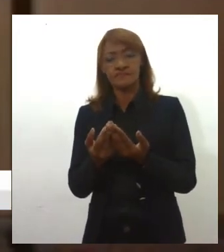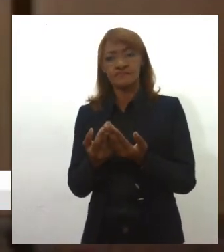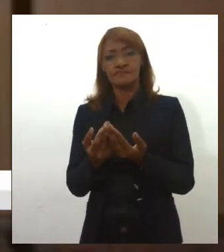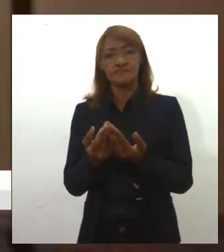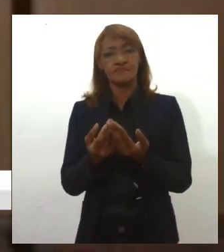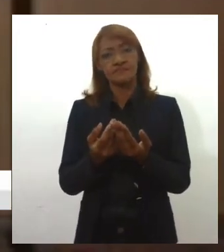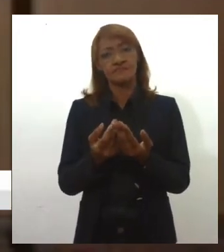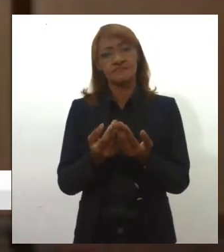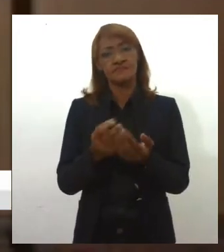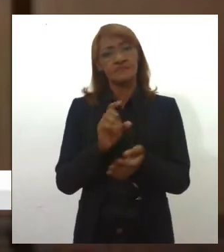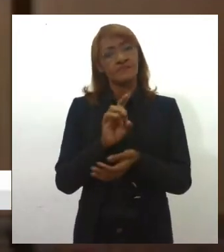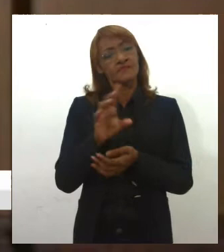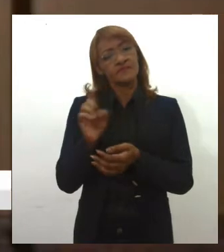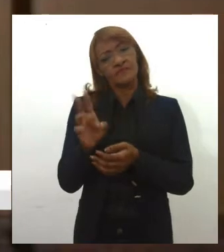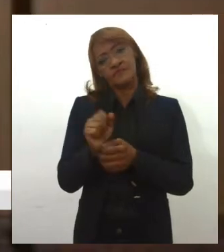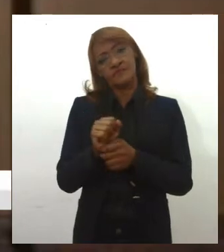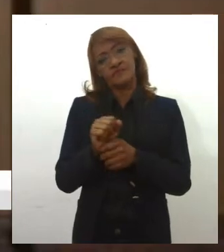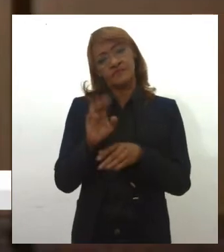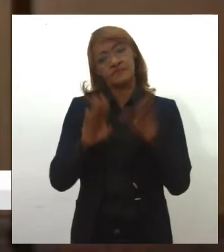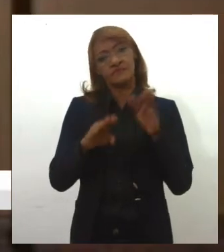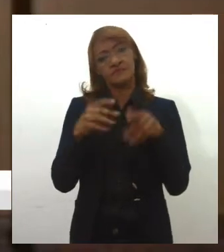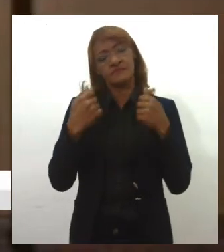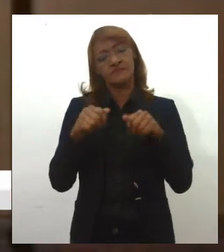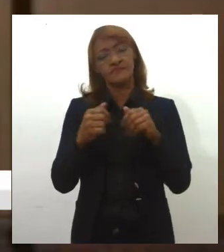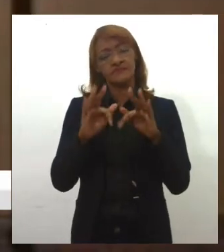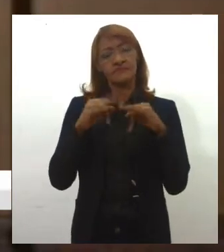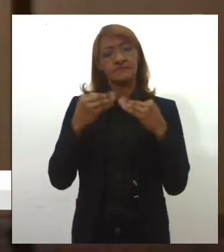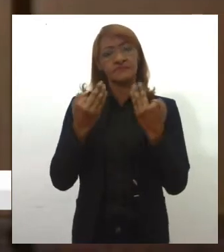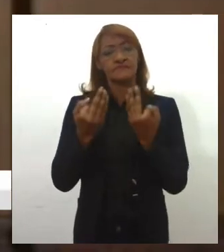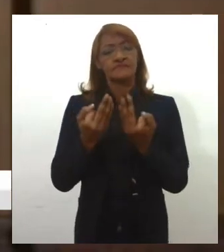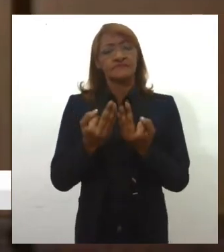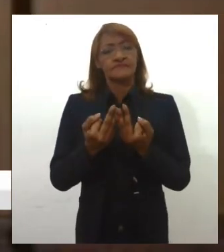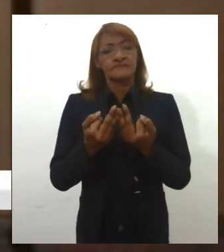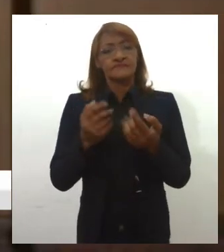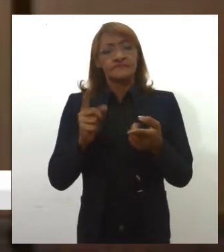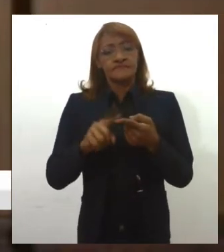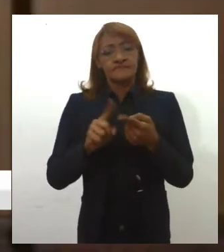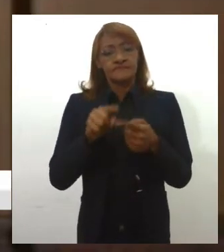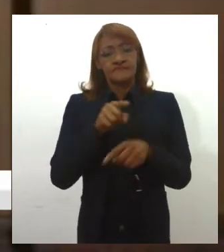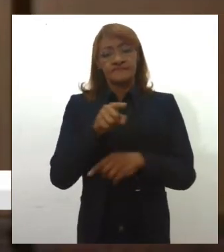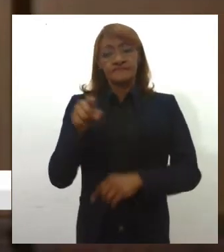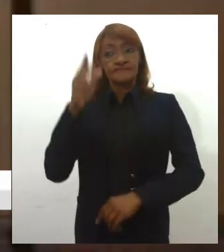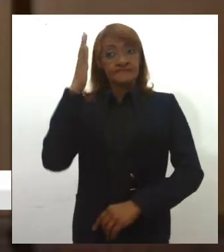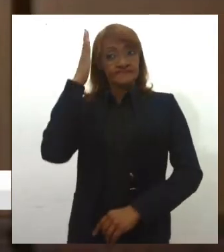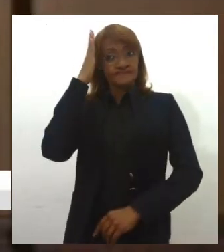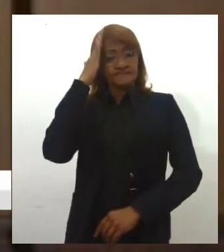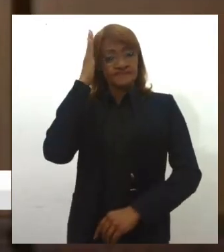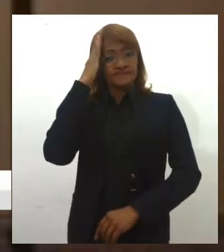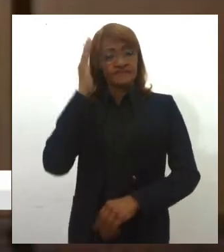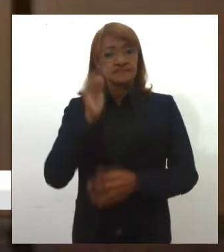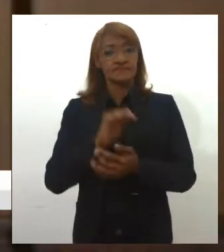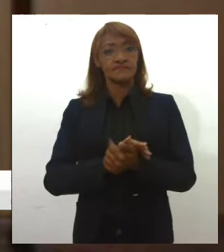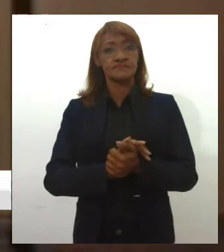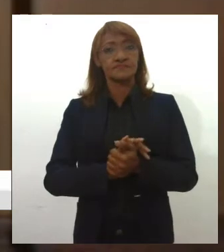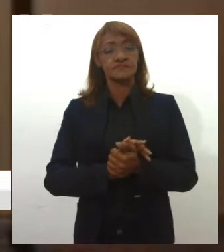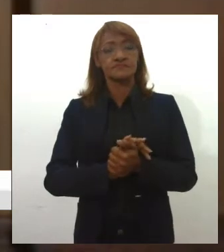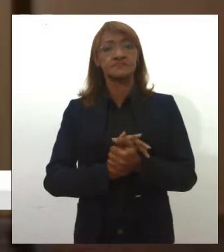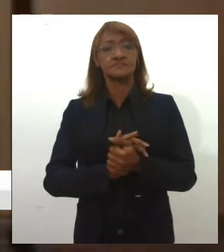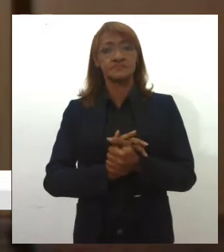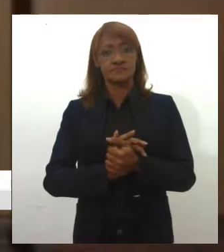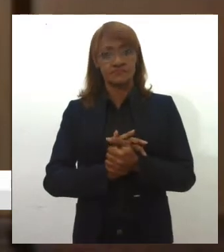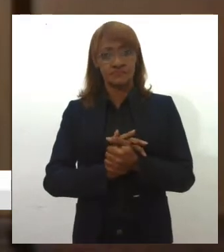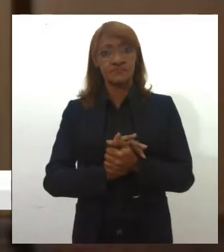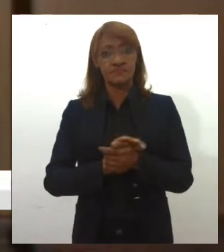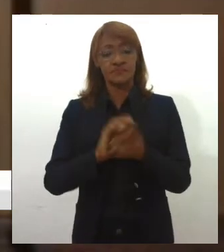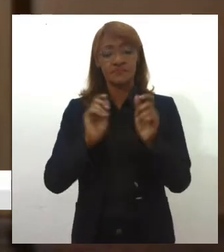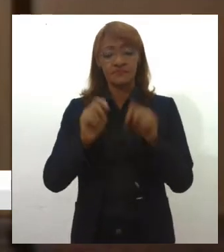as necessidades, talvez, daquela família e aquilo que aquela família entenda como sendo importante para